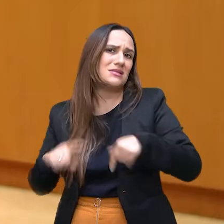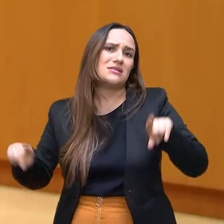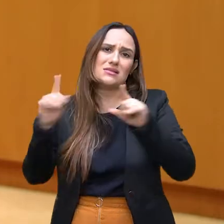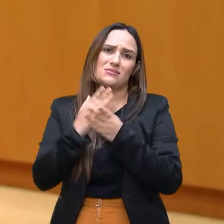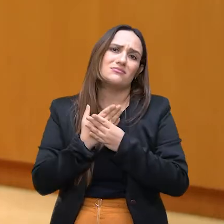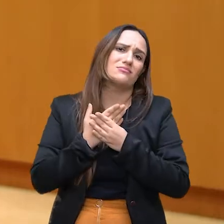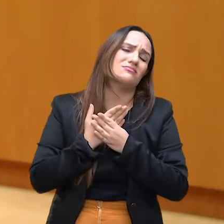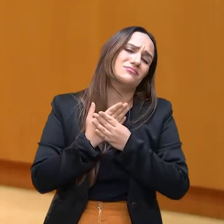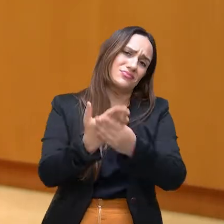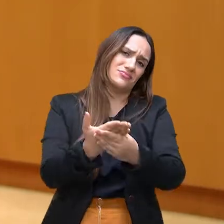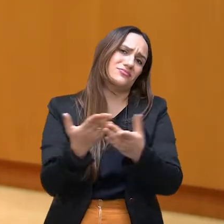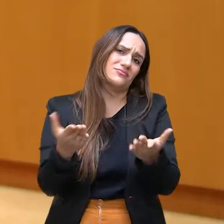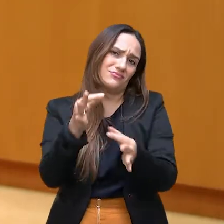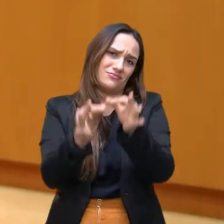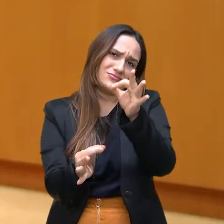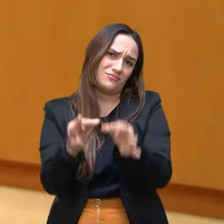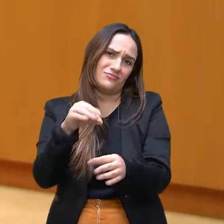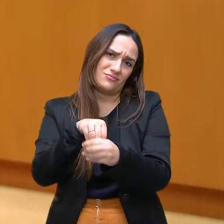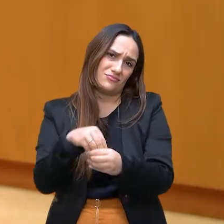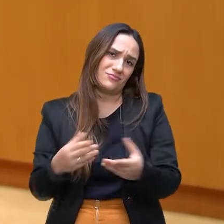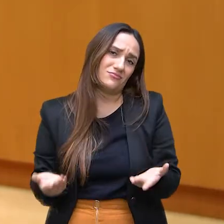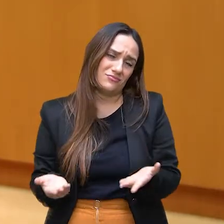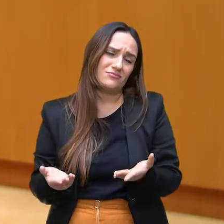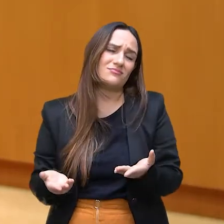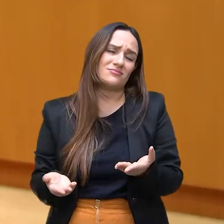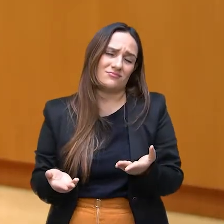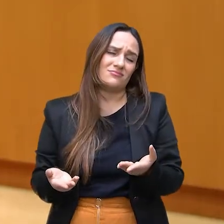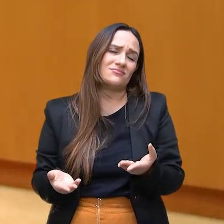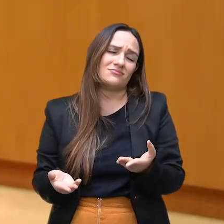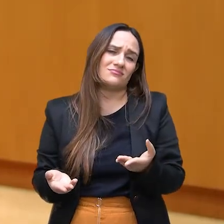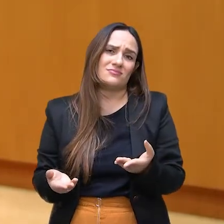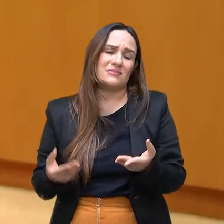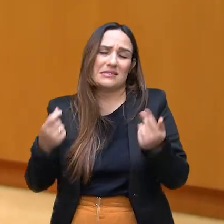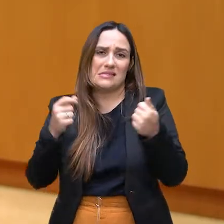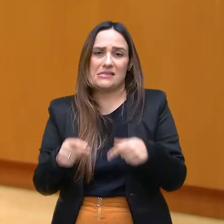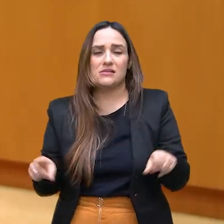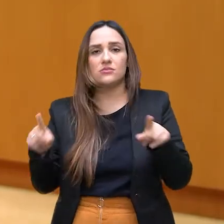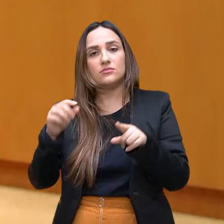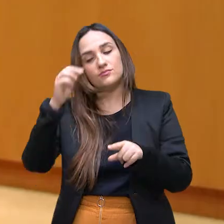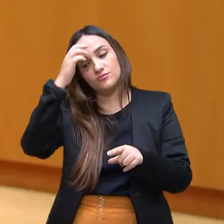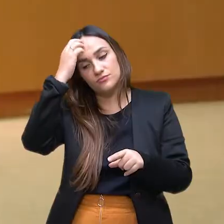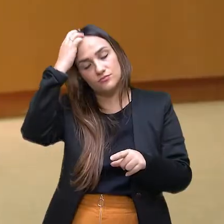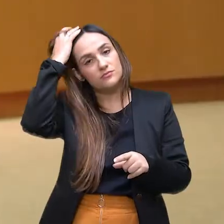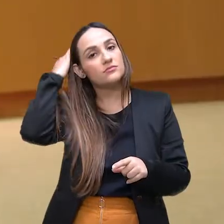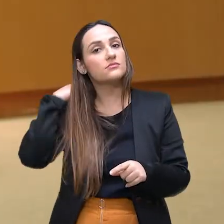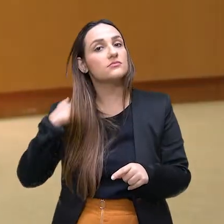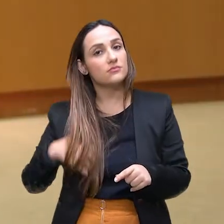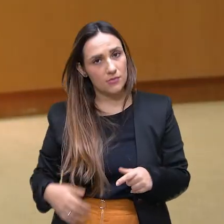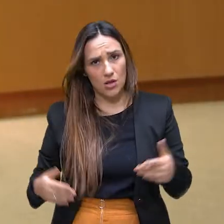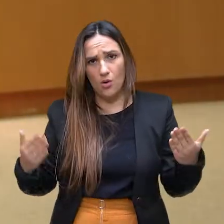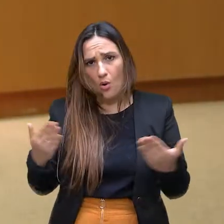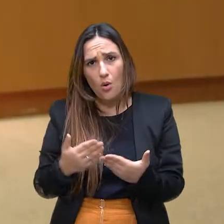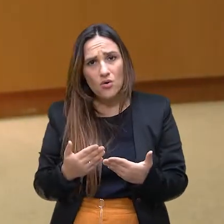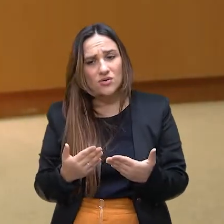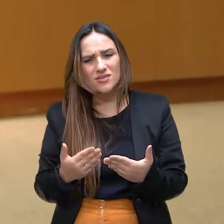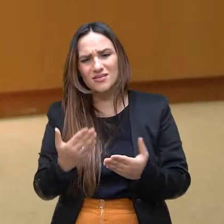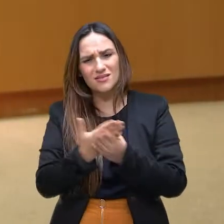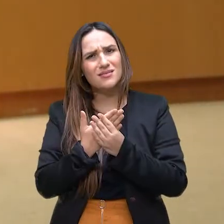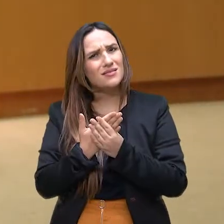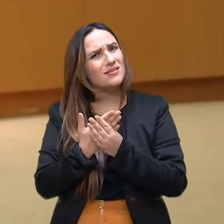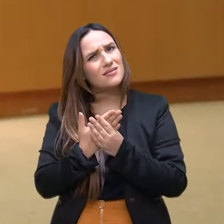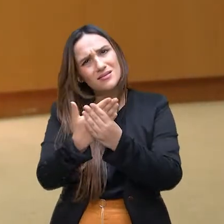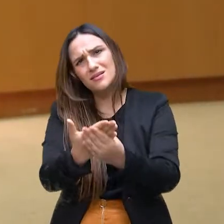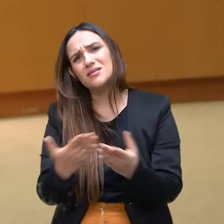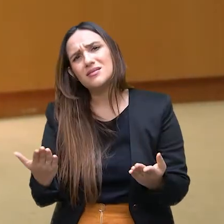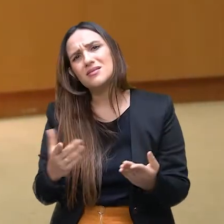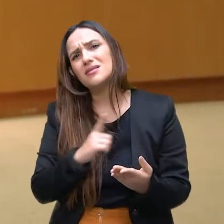que tornaria desnecessária o ingresso de alguma ação judicial. Até porque hoje em dia essas ações,